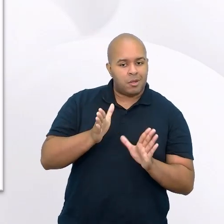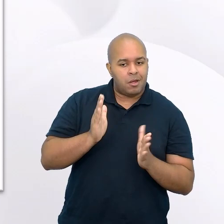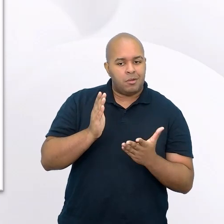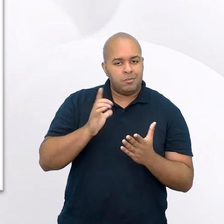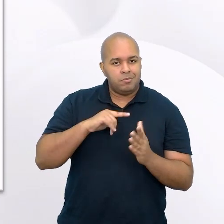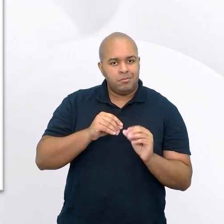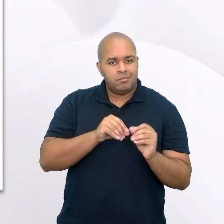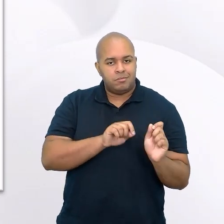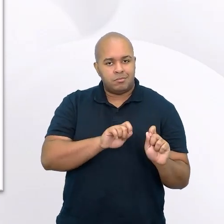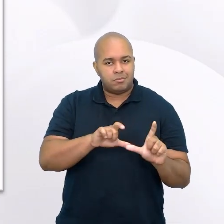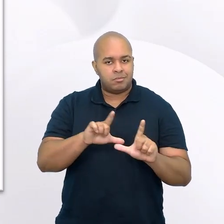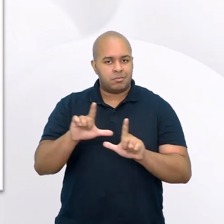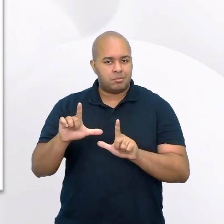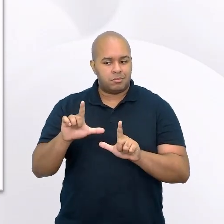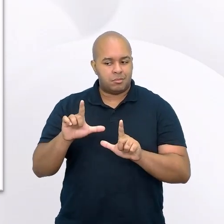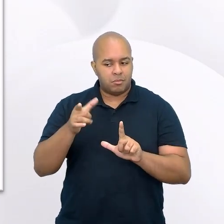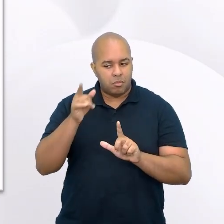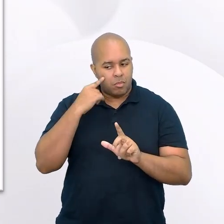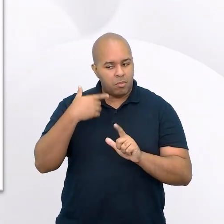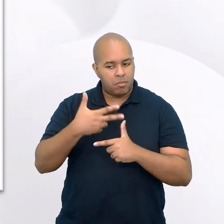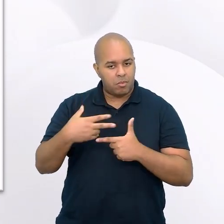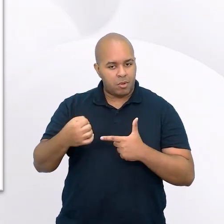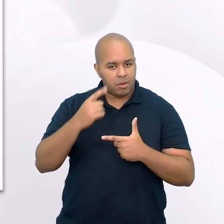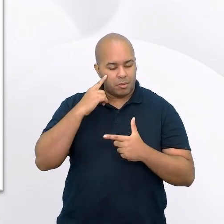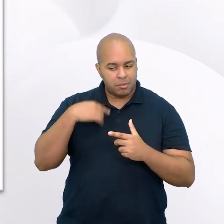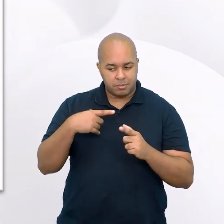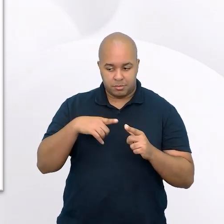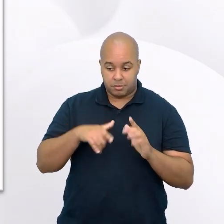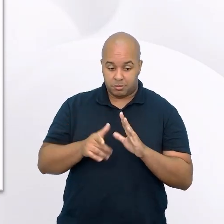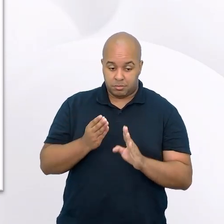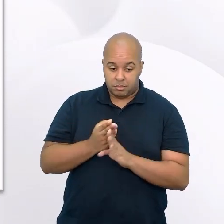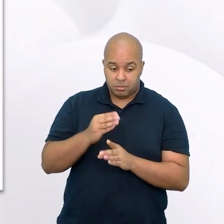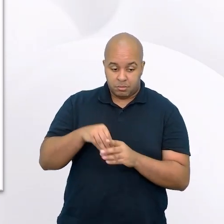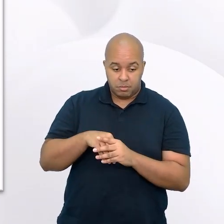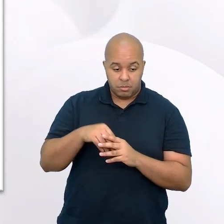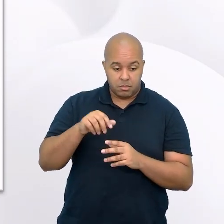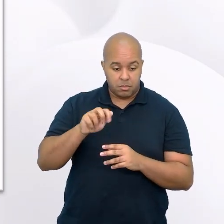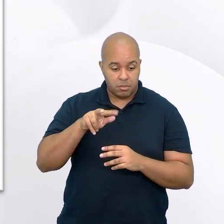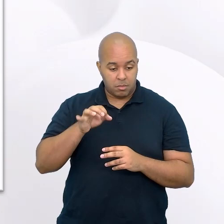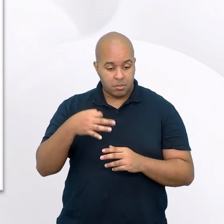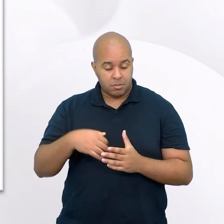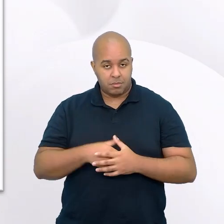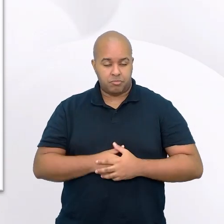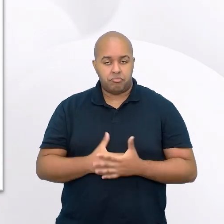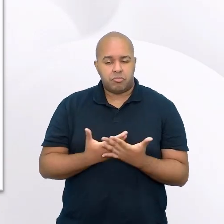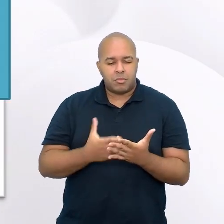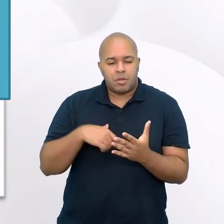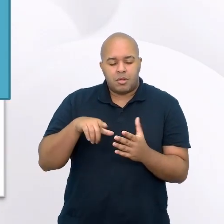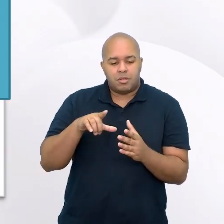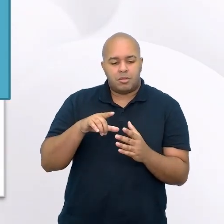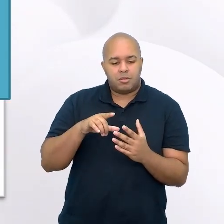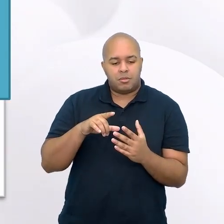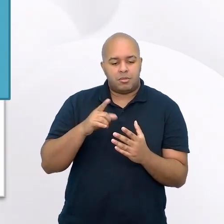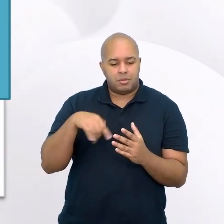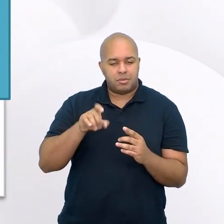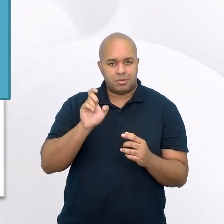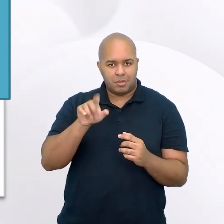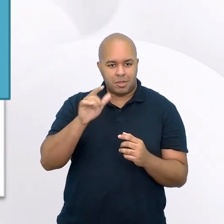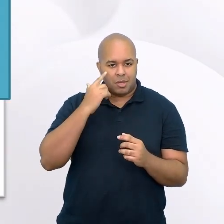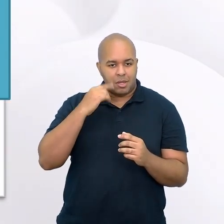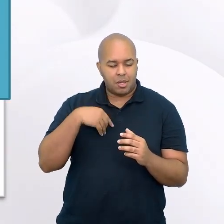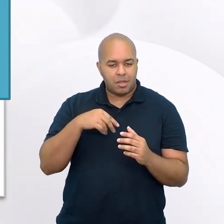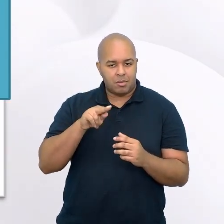já encaminha a gente lá para o lado efap para os conteúdos que estão disponíveis lá dentro do ava já quando a gente clica